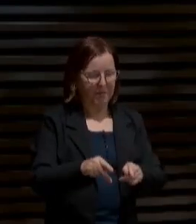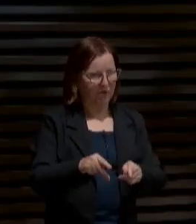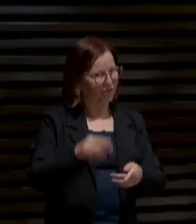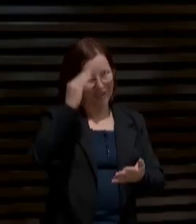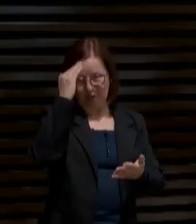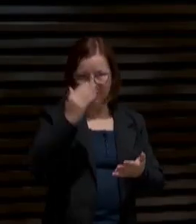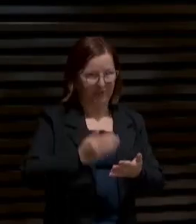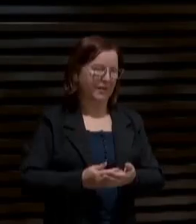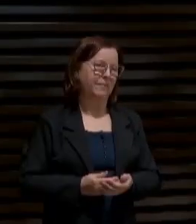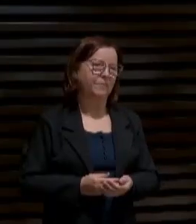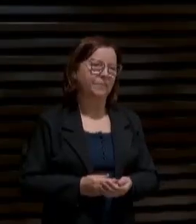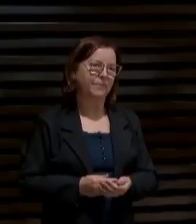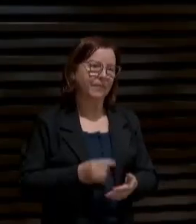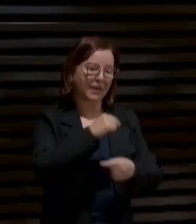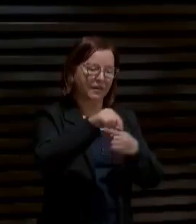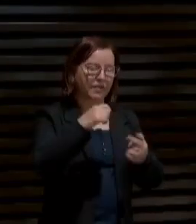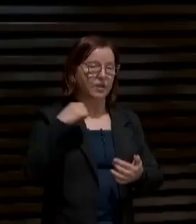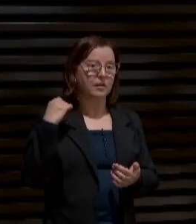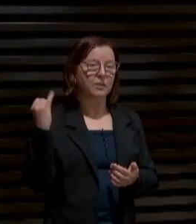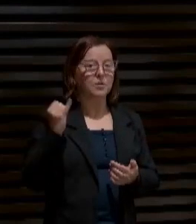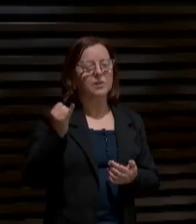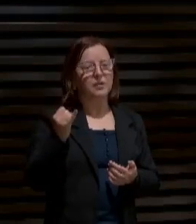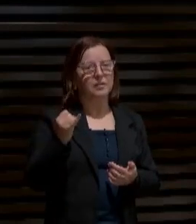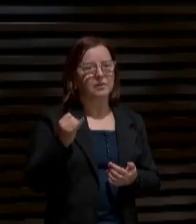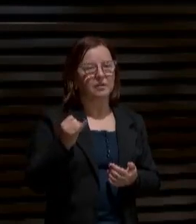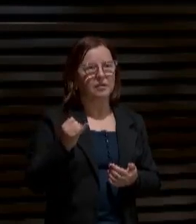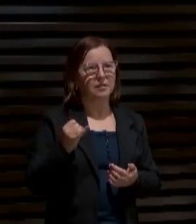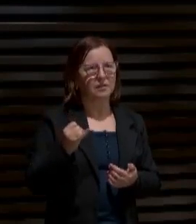irmãos O que que tem sair da nossa boca